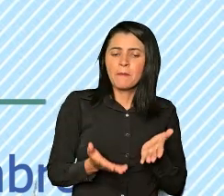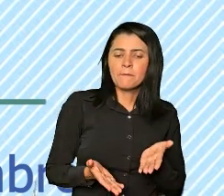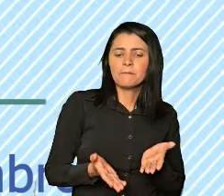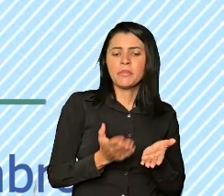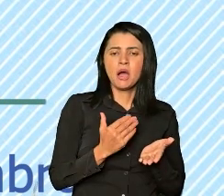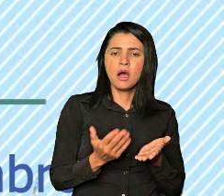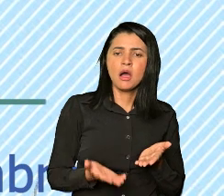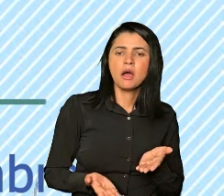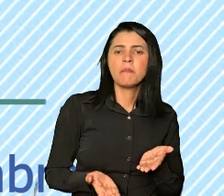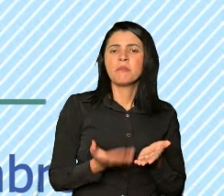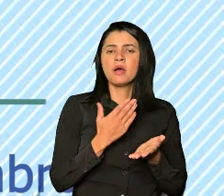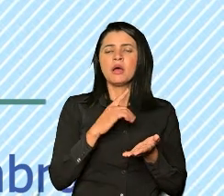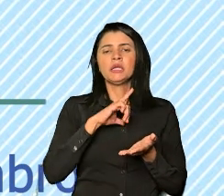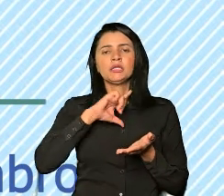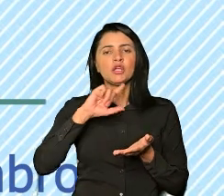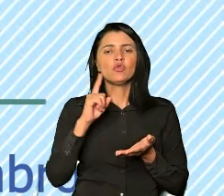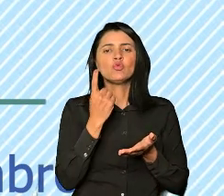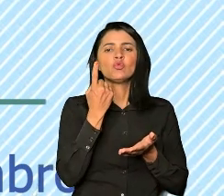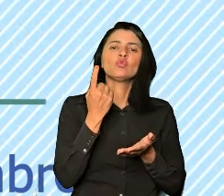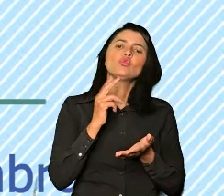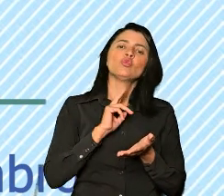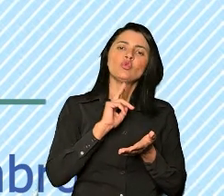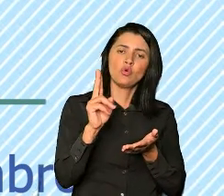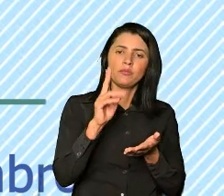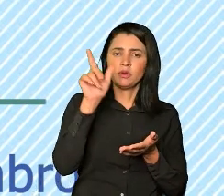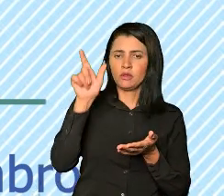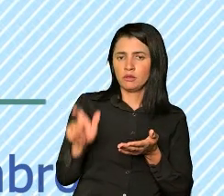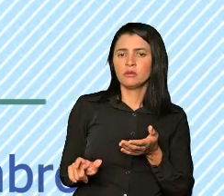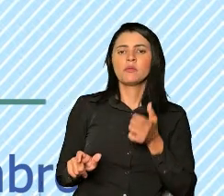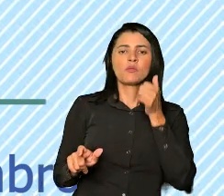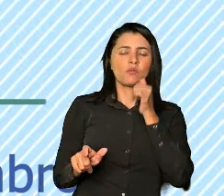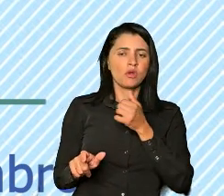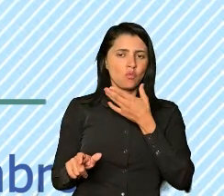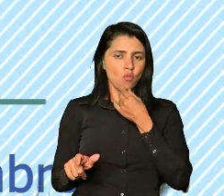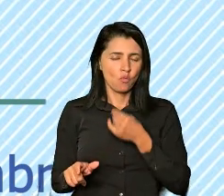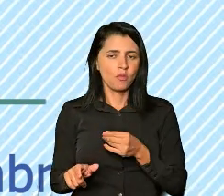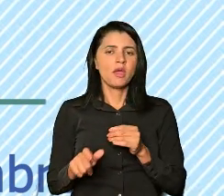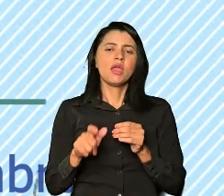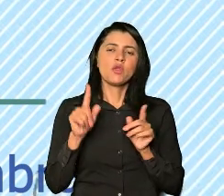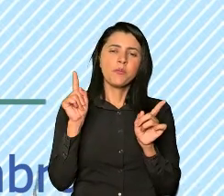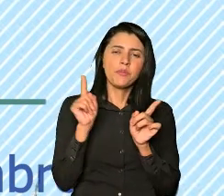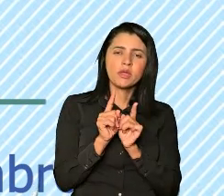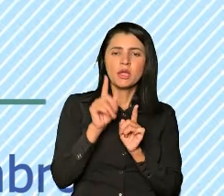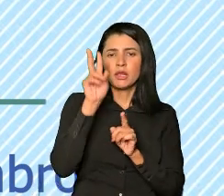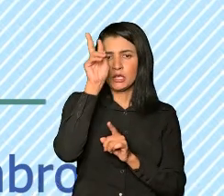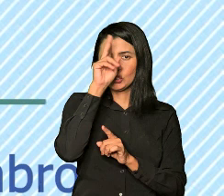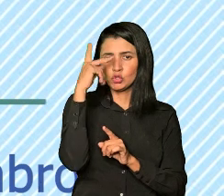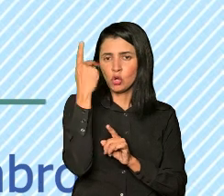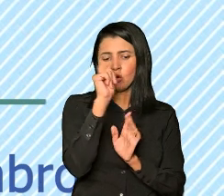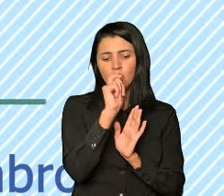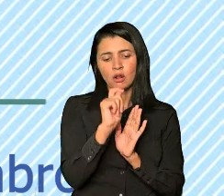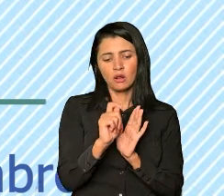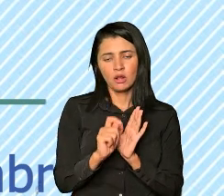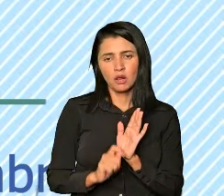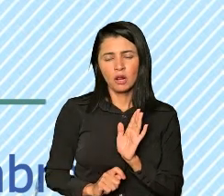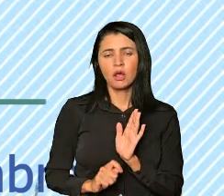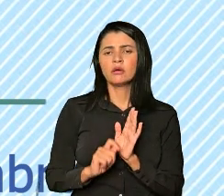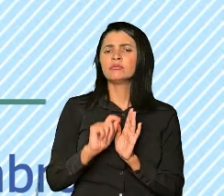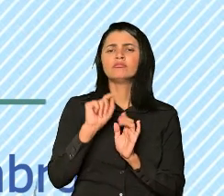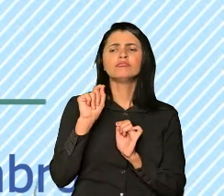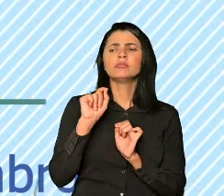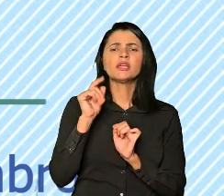desse livro tem o nome do herói e da heroína, né? E uma pequena biografia, certo? Quem indica